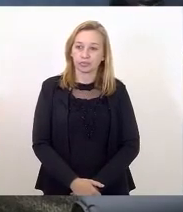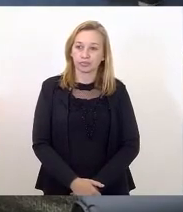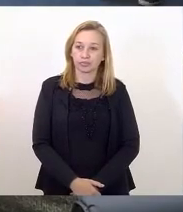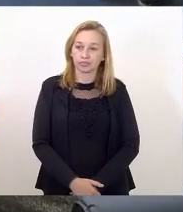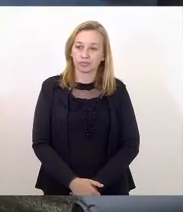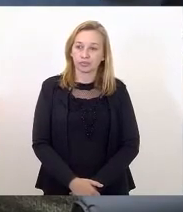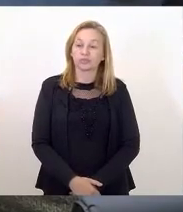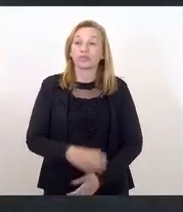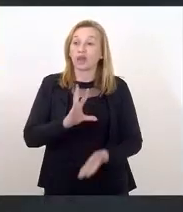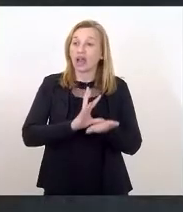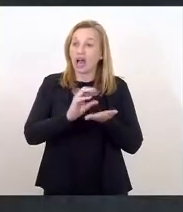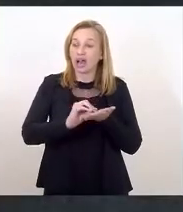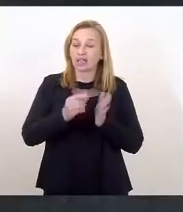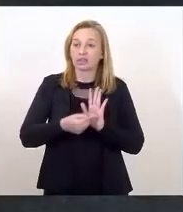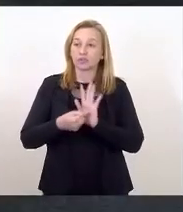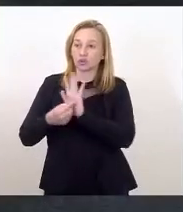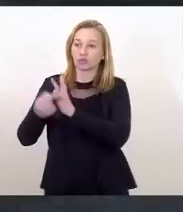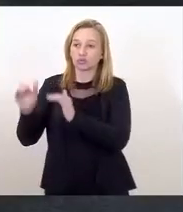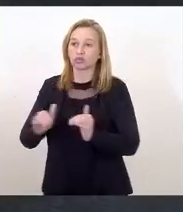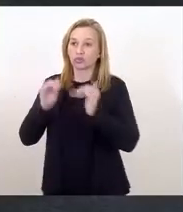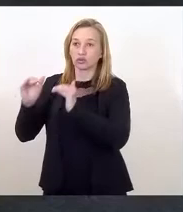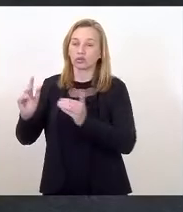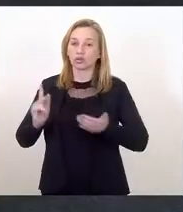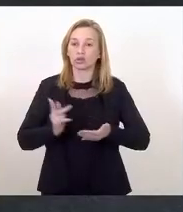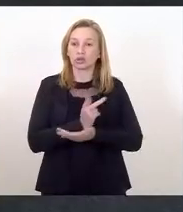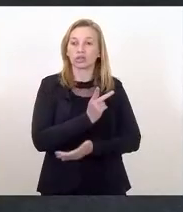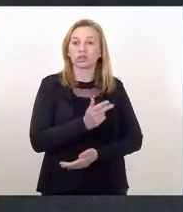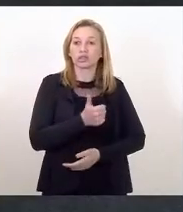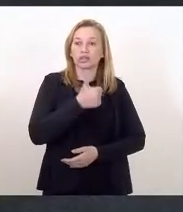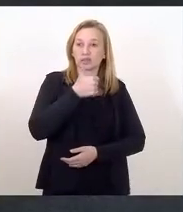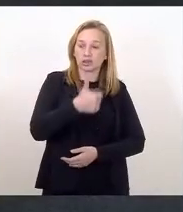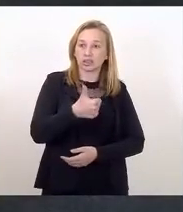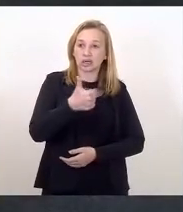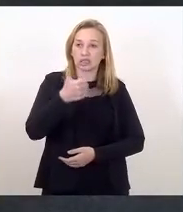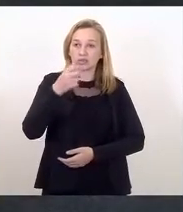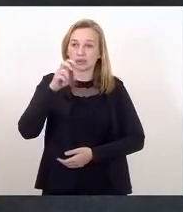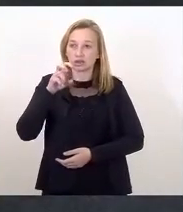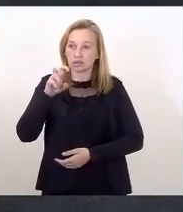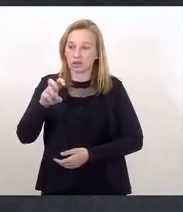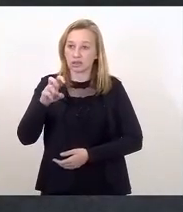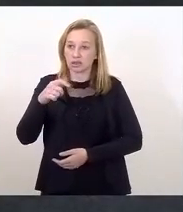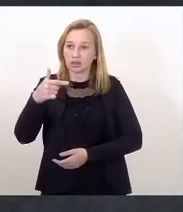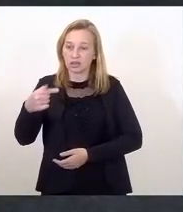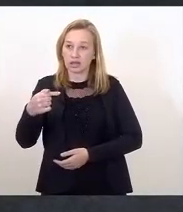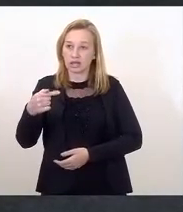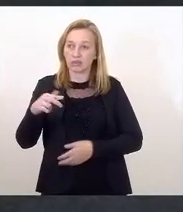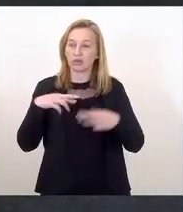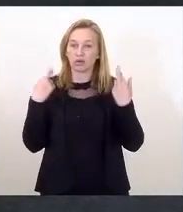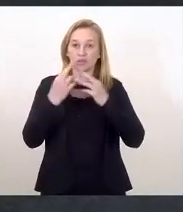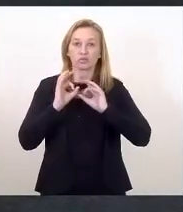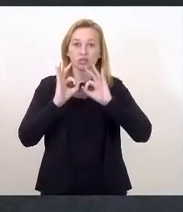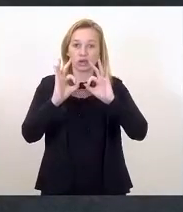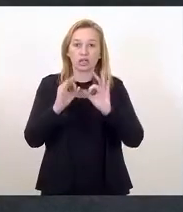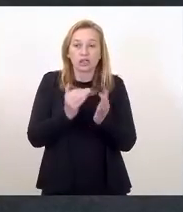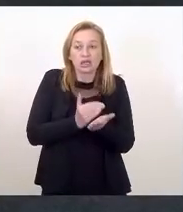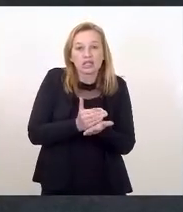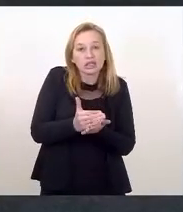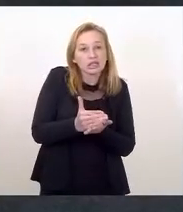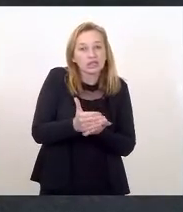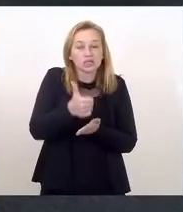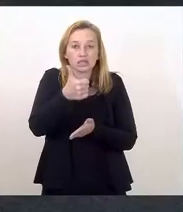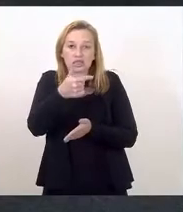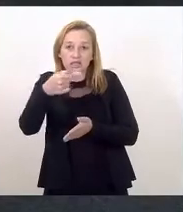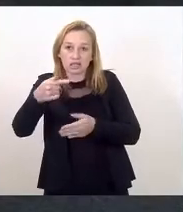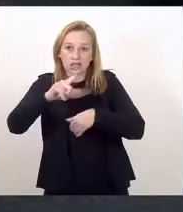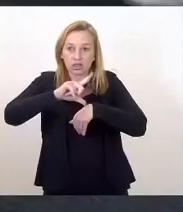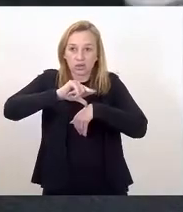A ata reflete com exatidão o ocorrido na 157ª sessão extraordinária, que, iniciada